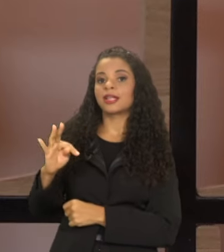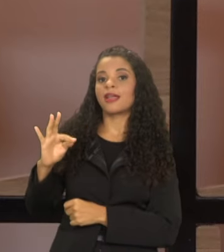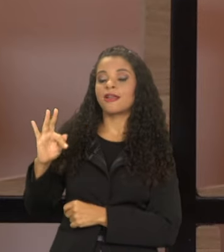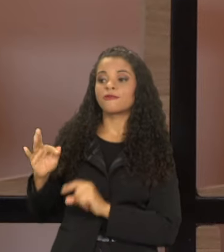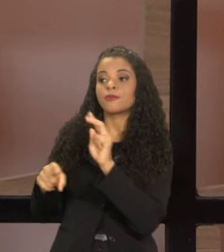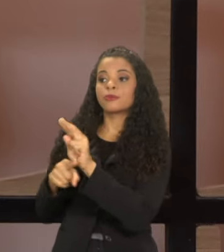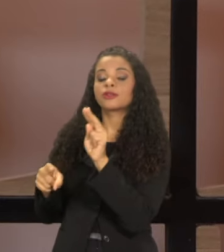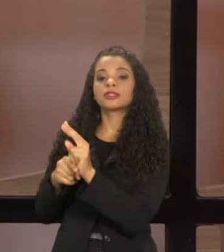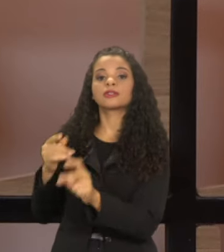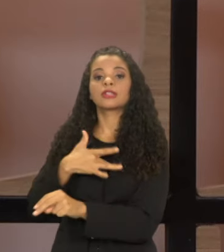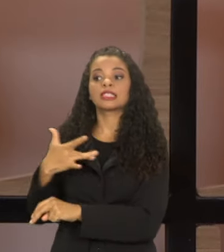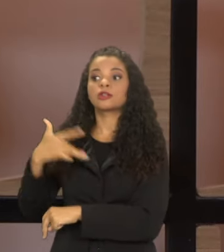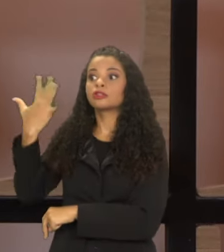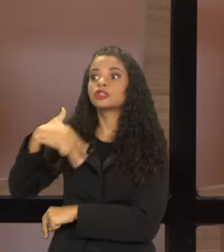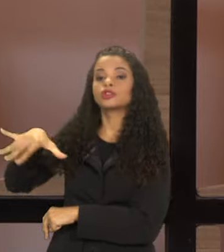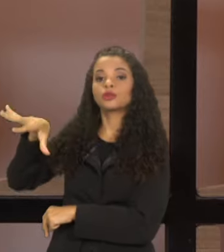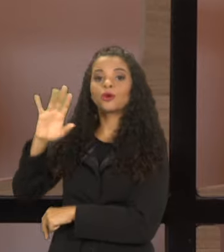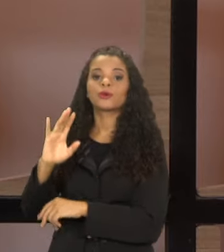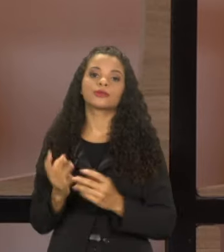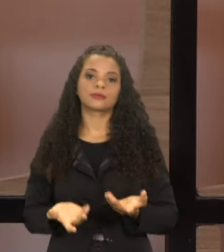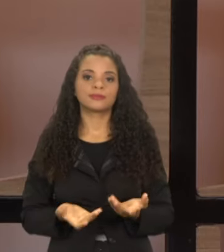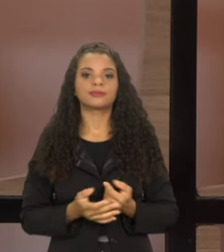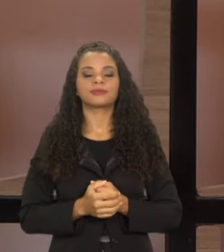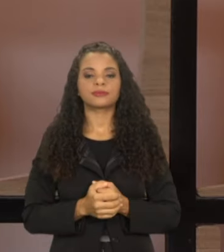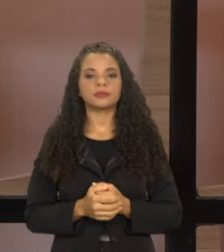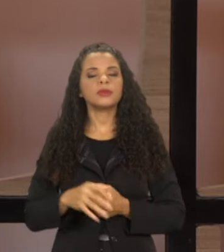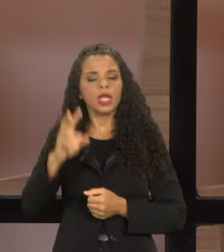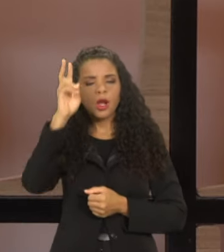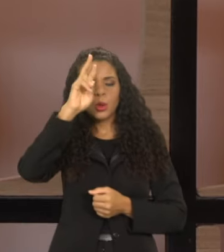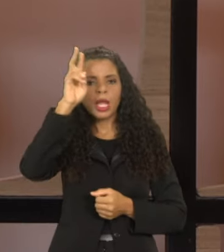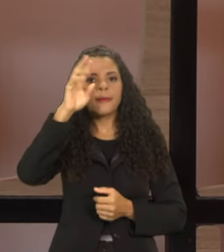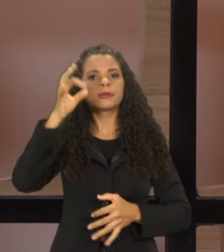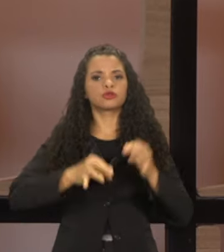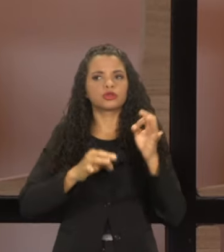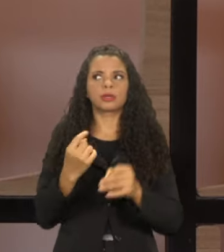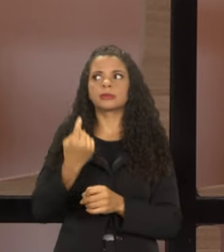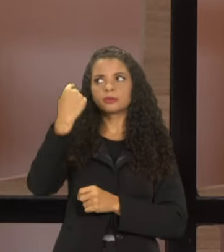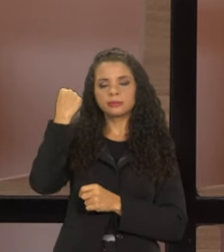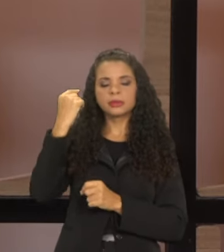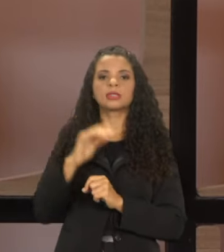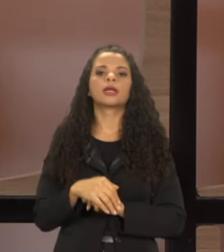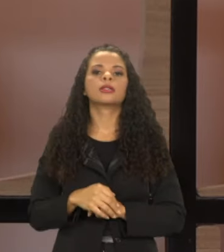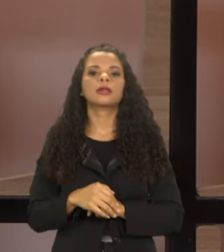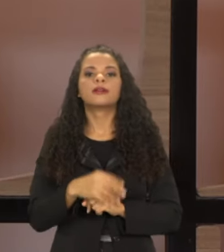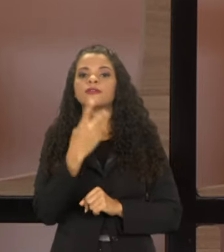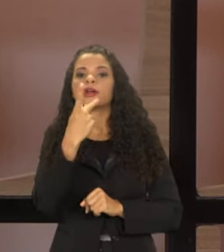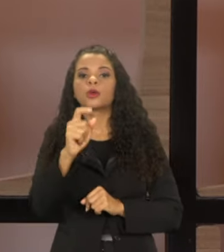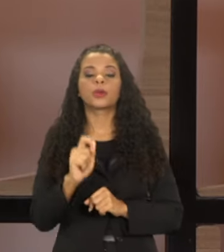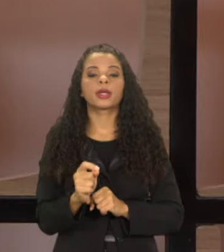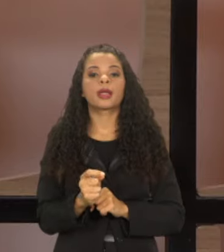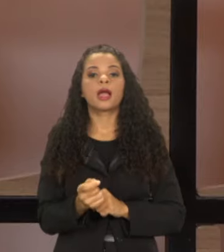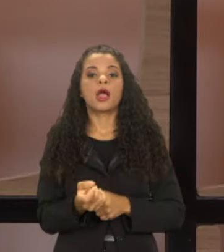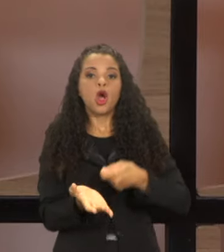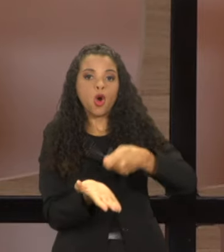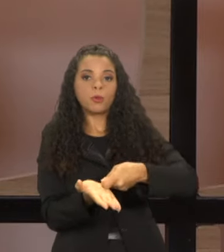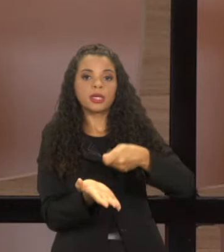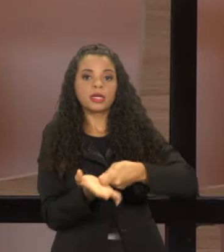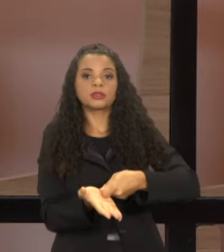só, o Supremo, à época, me lembro desses julgamentos, o Supremo disse: a obrigatoriedade é